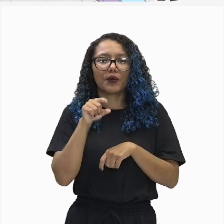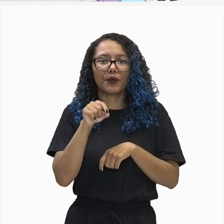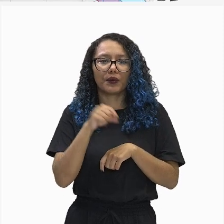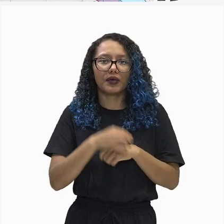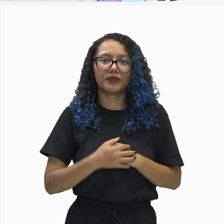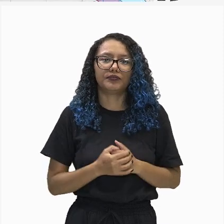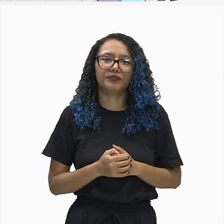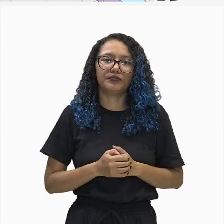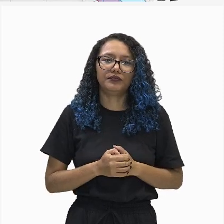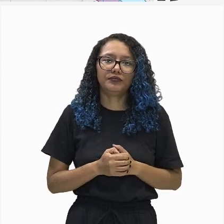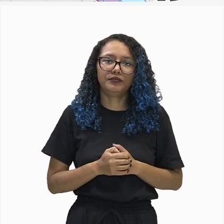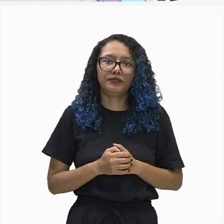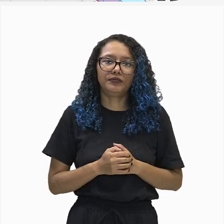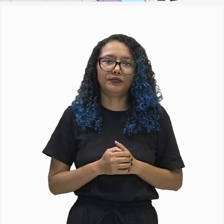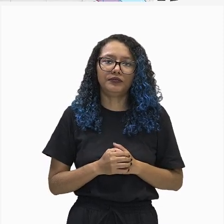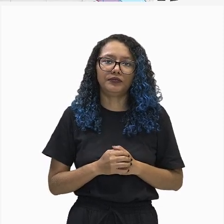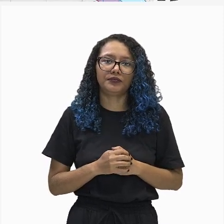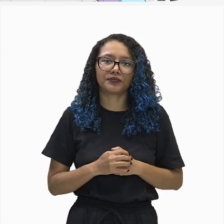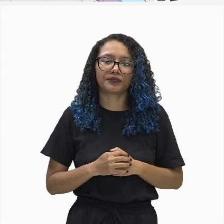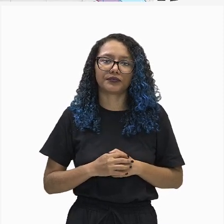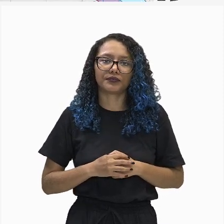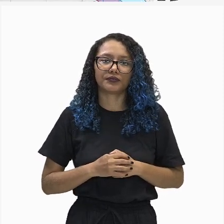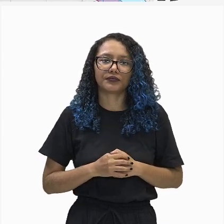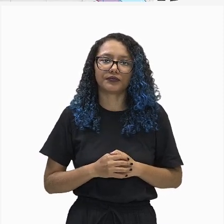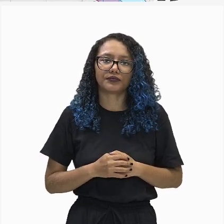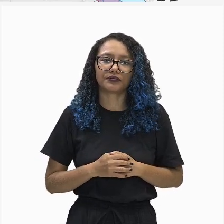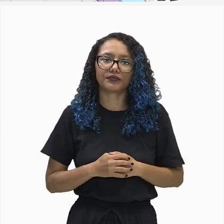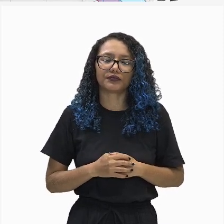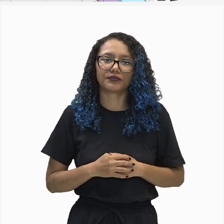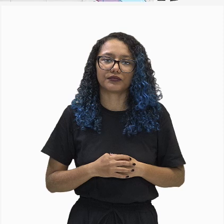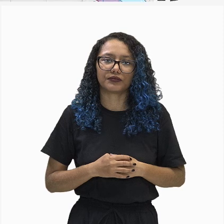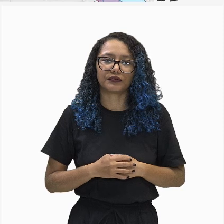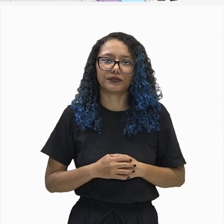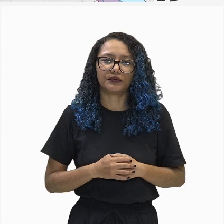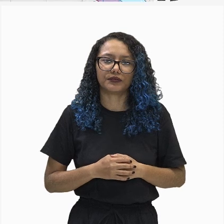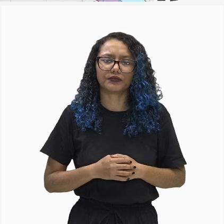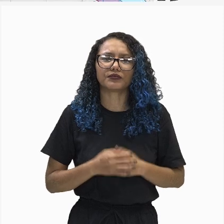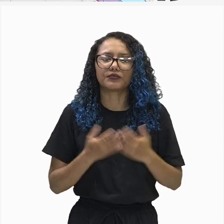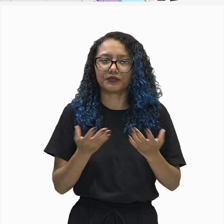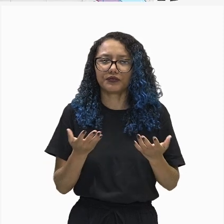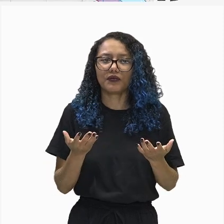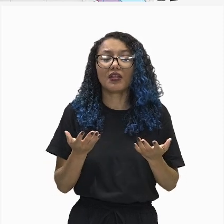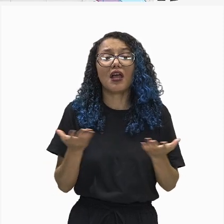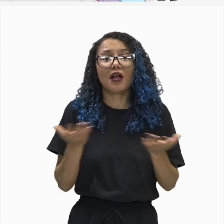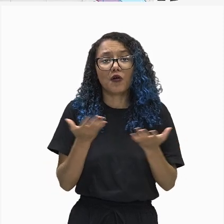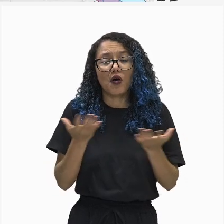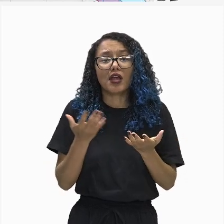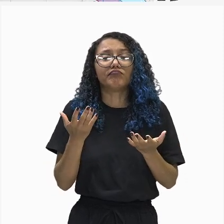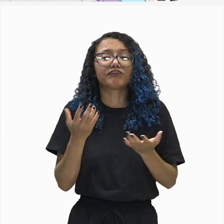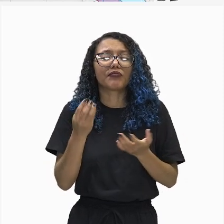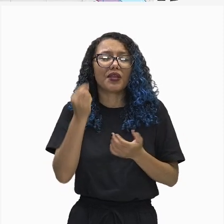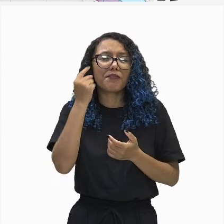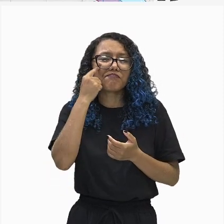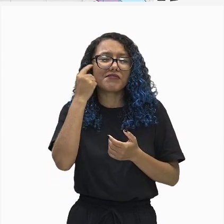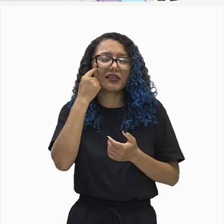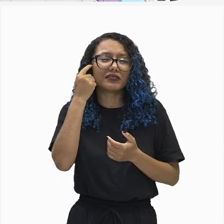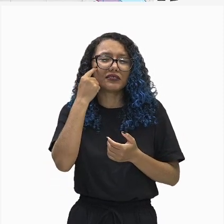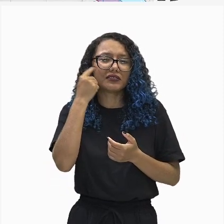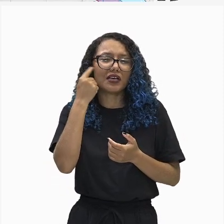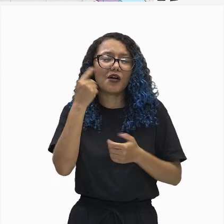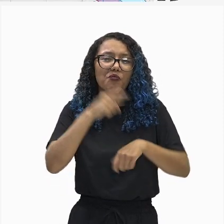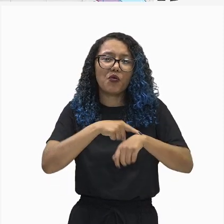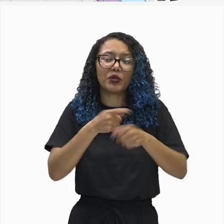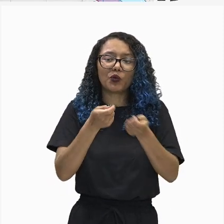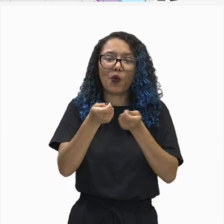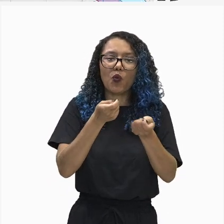situação, então, em que a gente vai ver que a gente vai, então, pensar em formas para administrar, então, teoricamente, essa situação de crise,